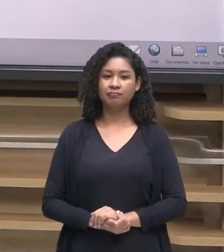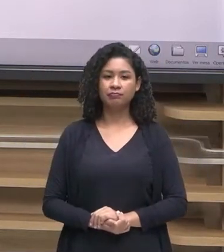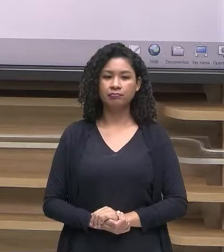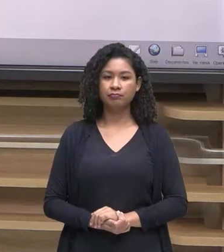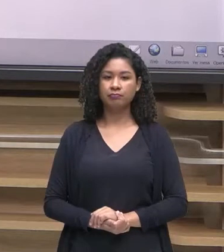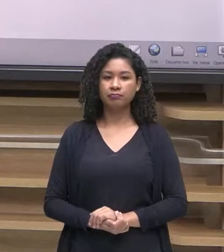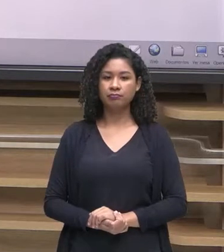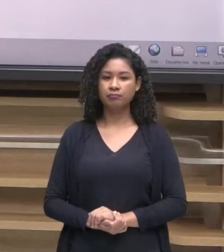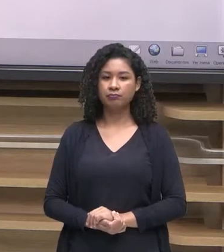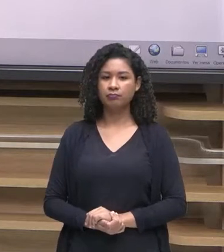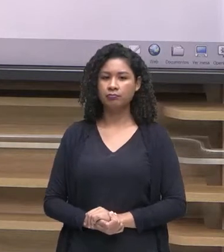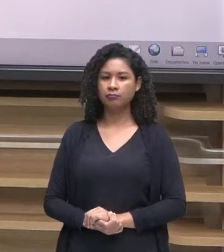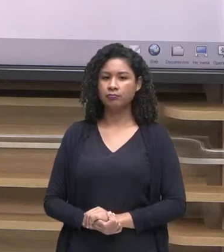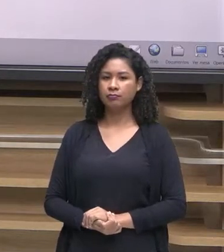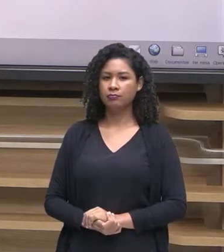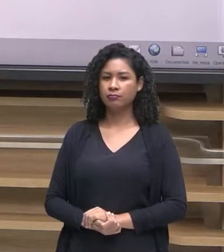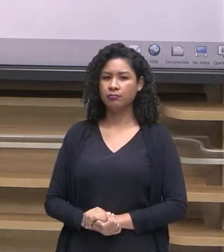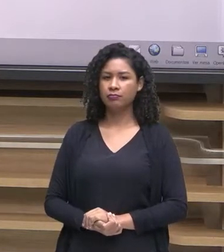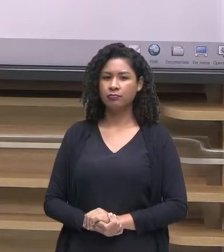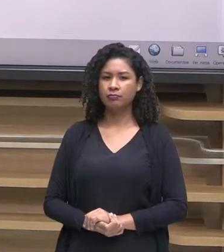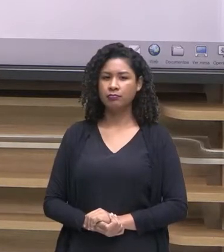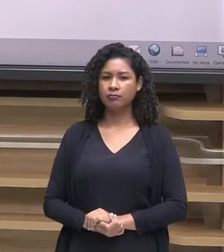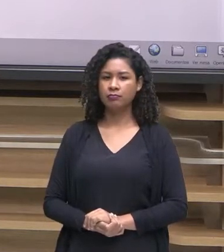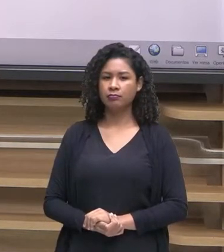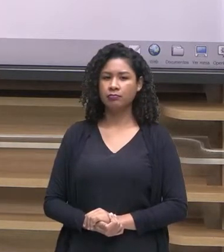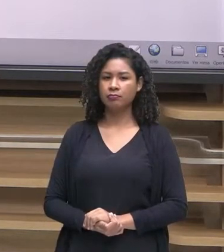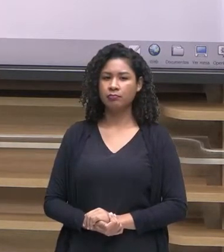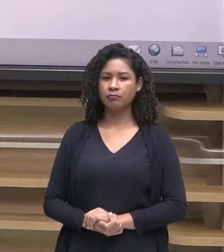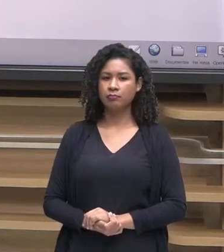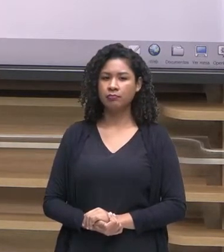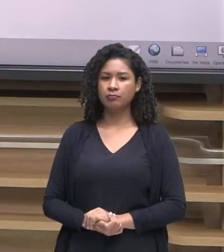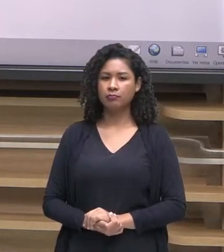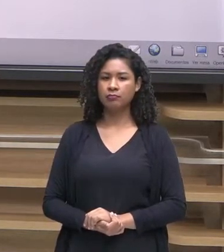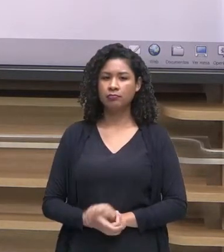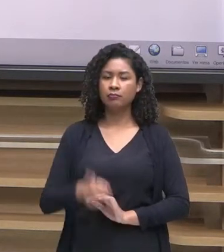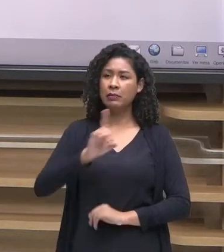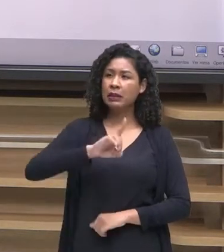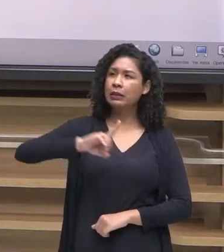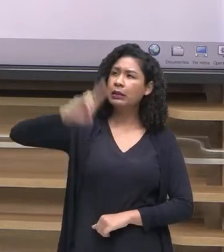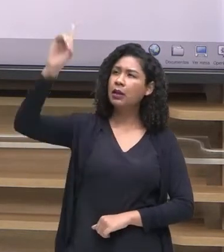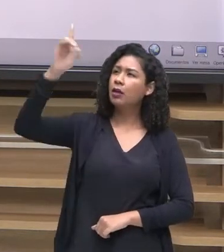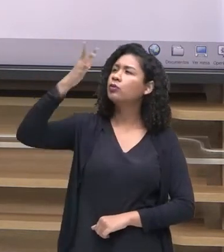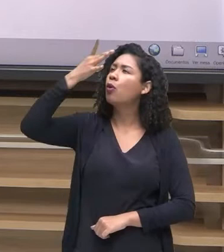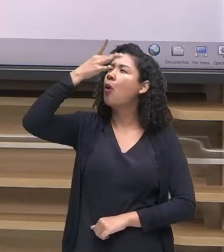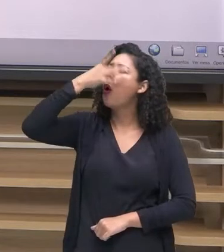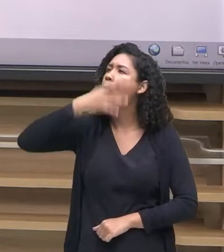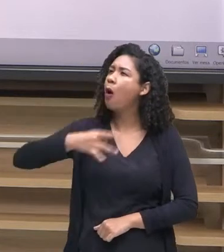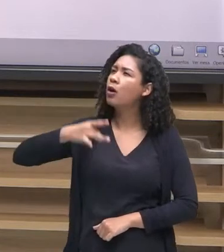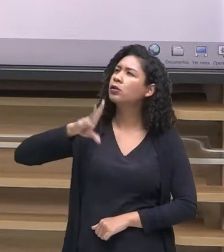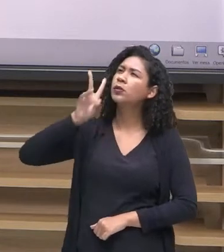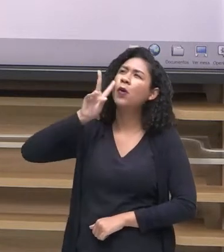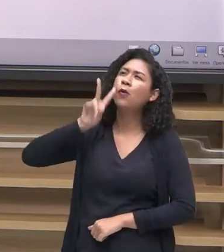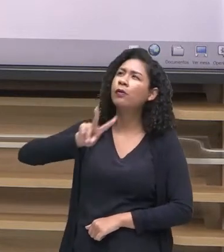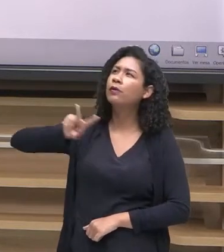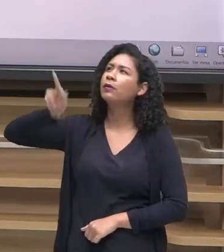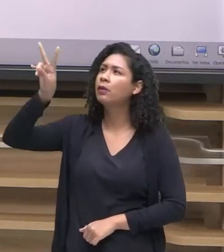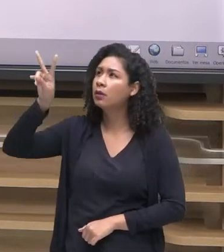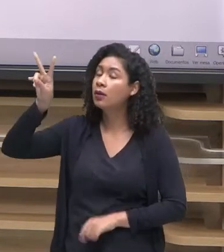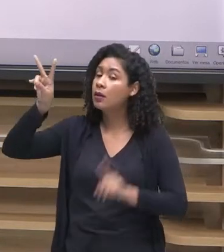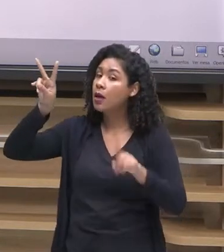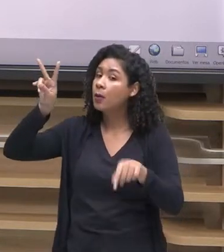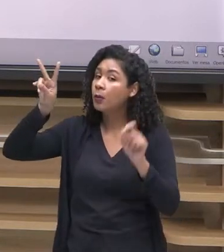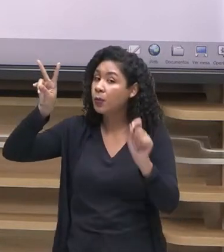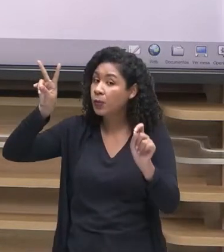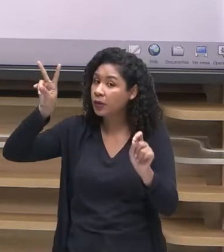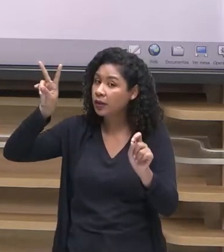Deus, que você vai, de certa forma, ter consciência, que você vai ter contato, vai ser também o